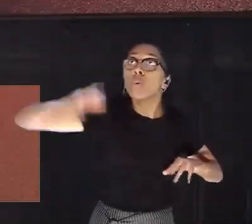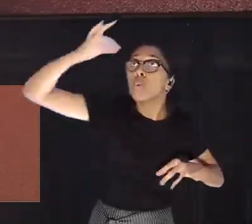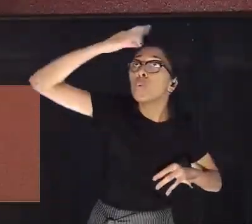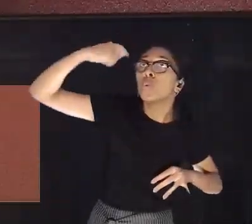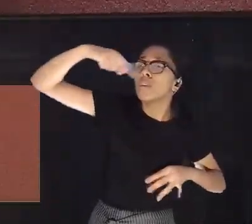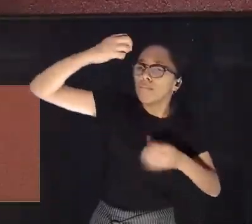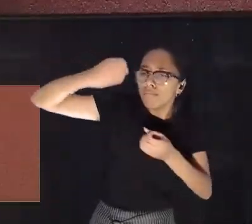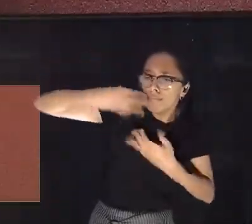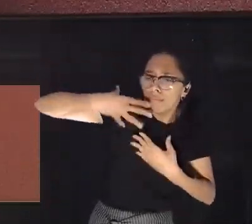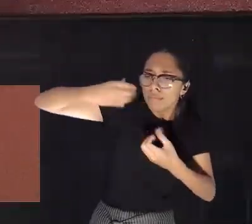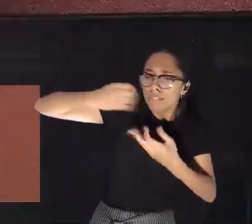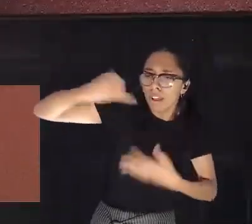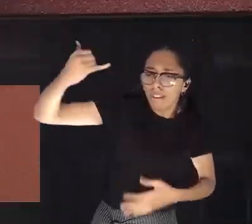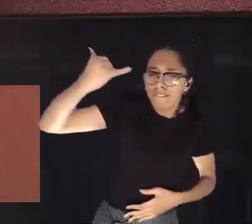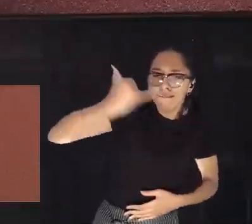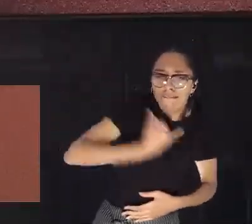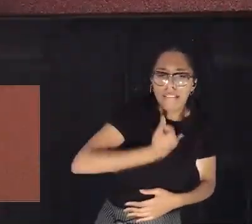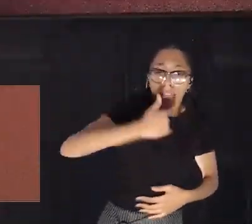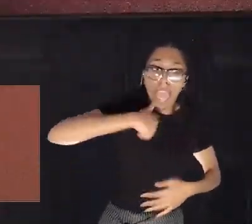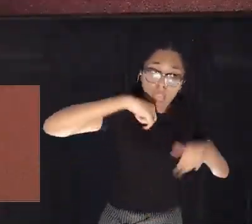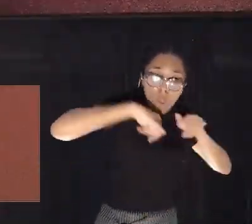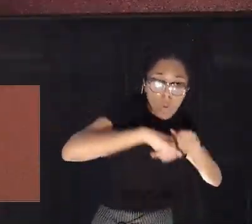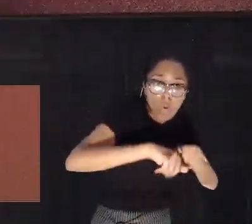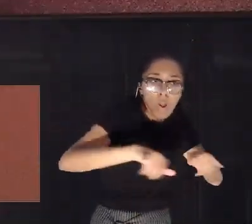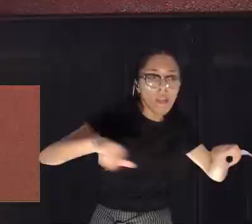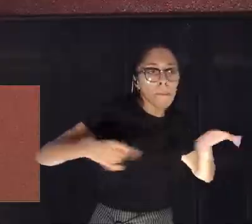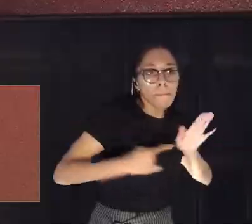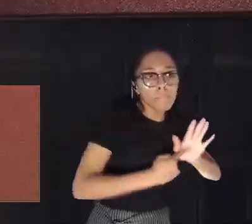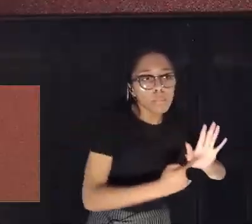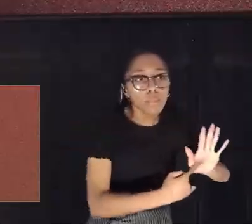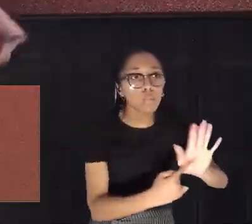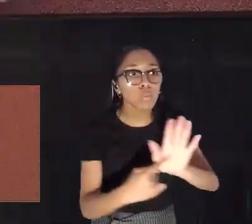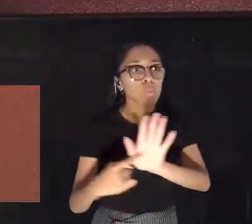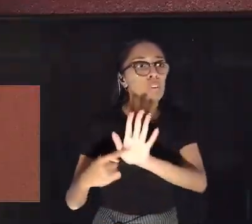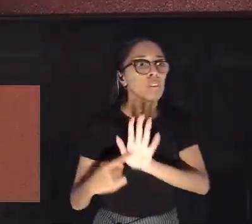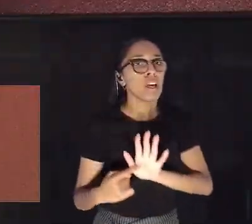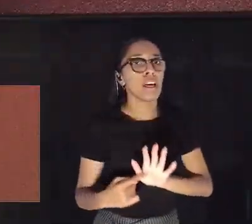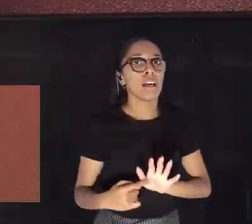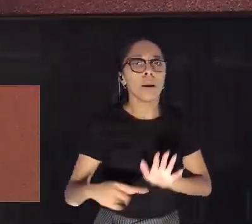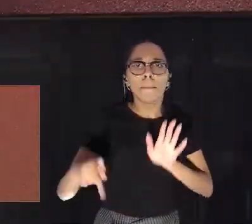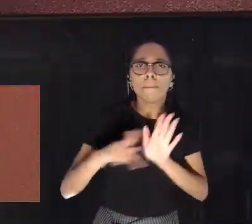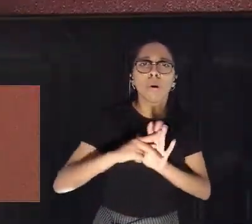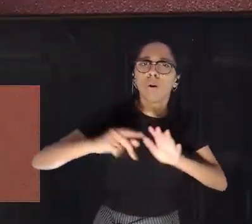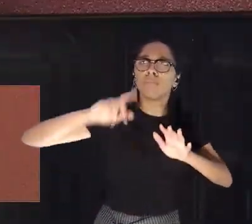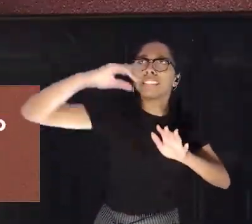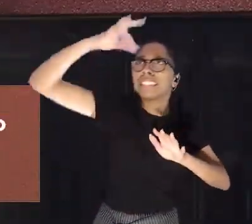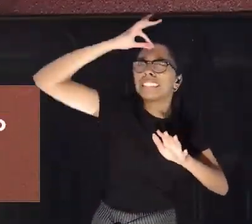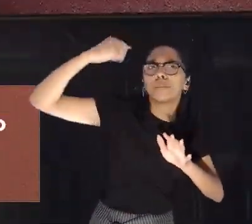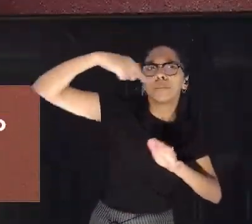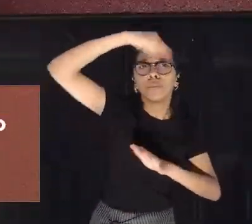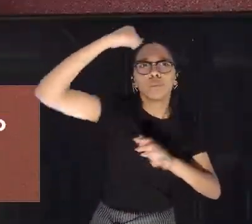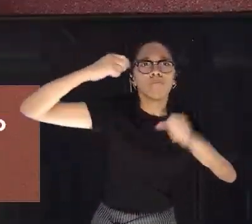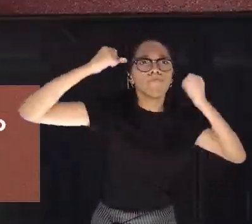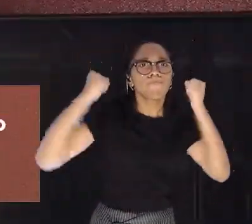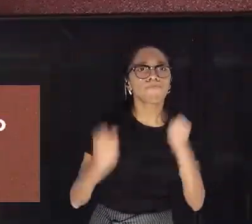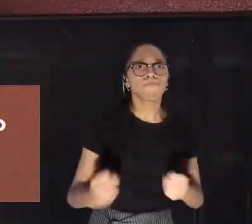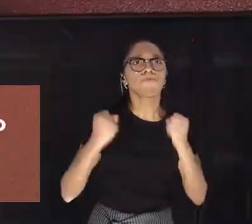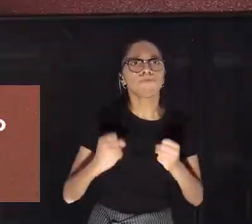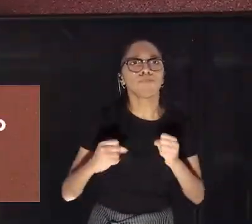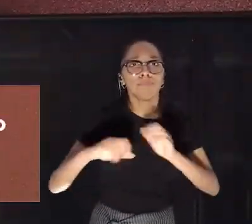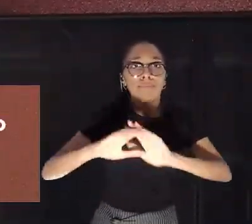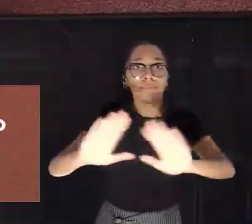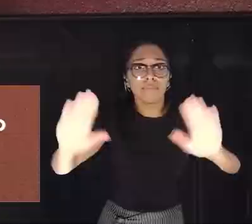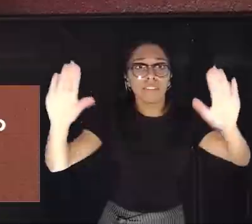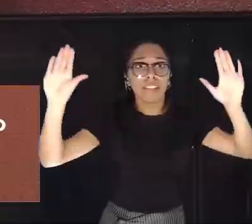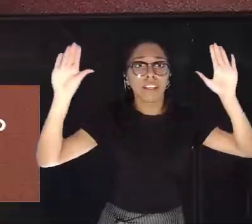fé que vocês têm não se baseasse na sabedoria humana, mas no poder. Levanta a mão para cá. 1 Tessalonicenses 1:5.